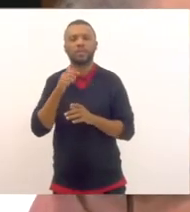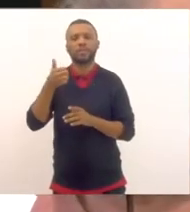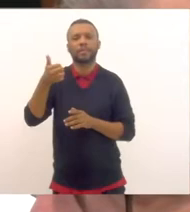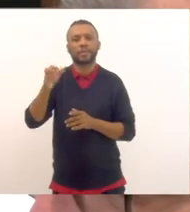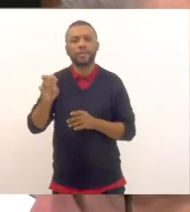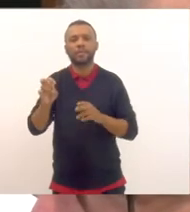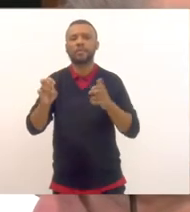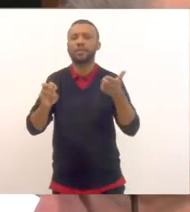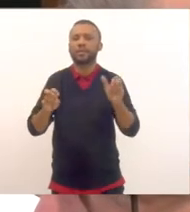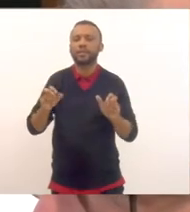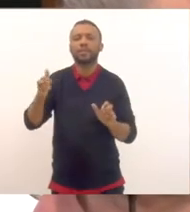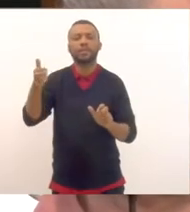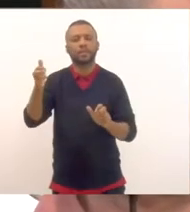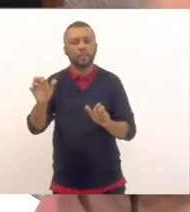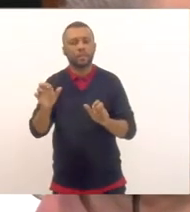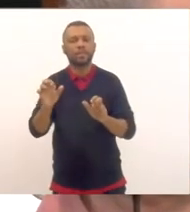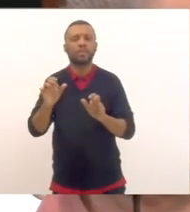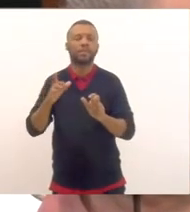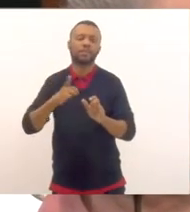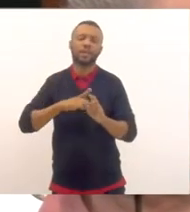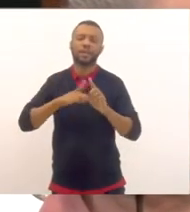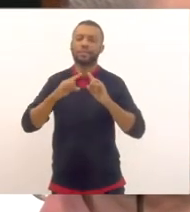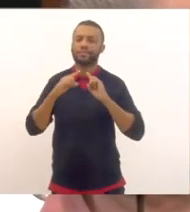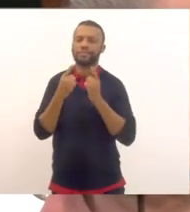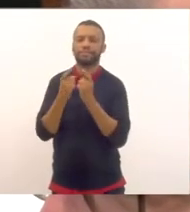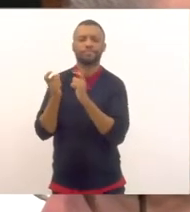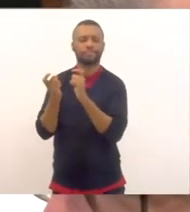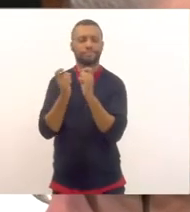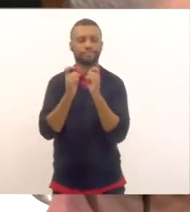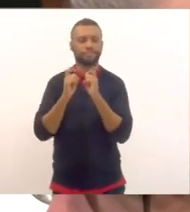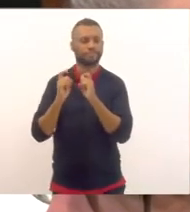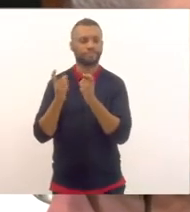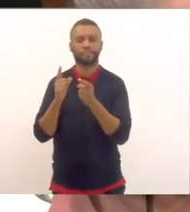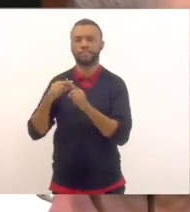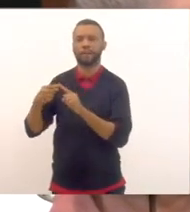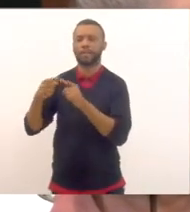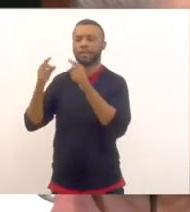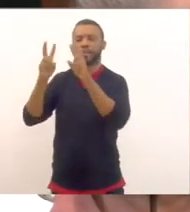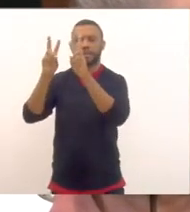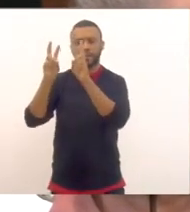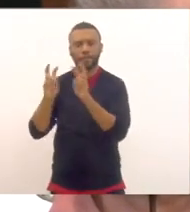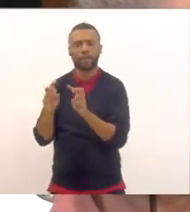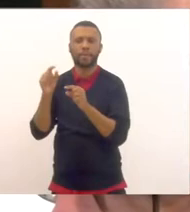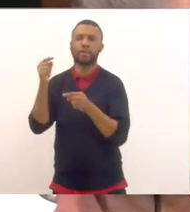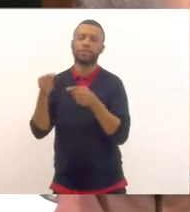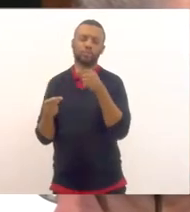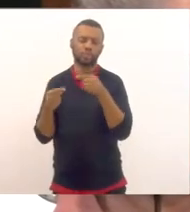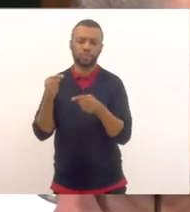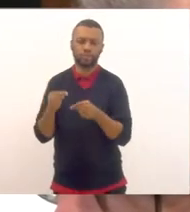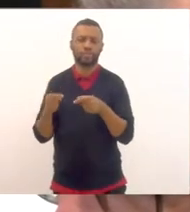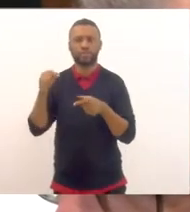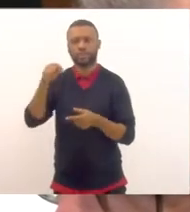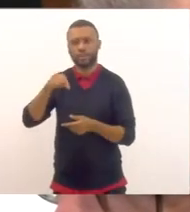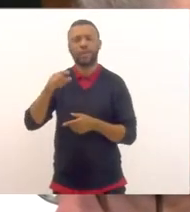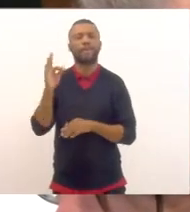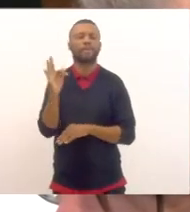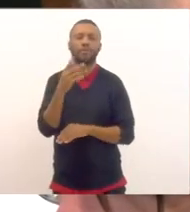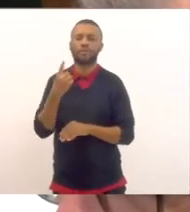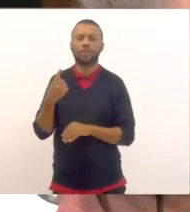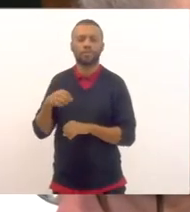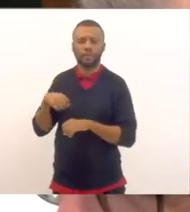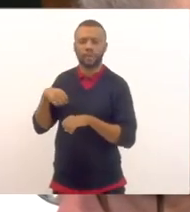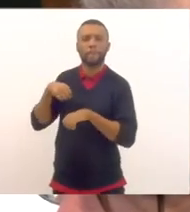no reunião onde a esse encontro e discussão de sistemas então assim e aqui formalmente a gente tá trazendo